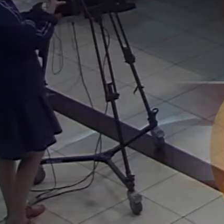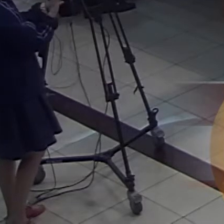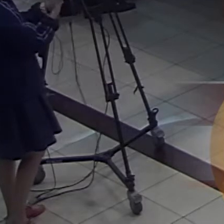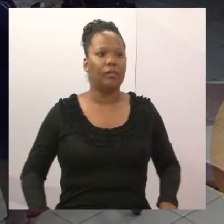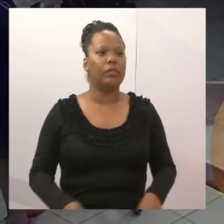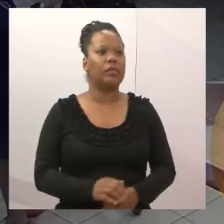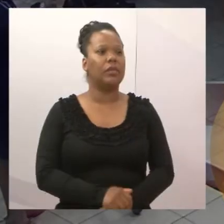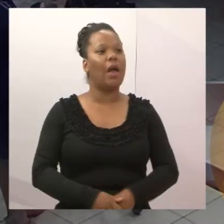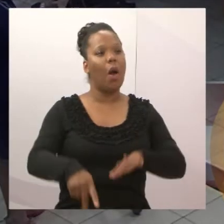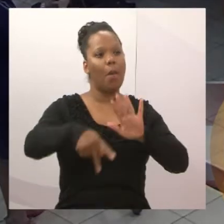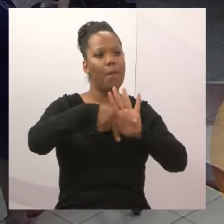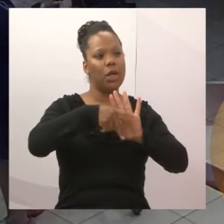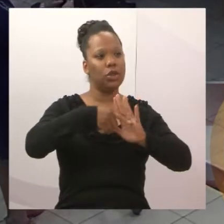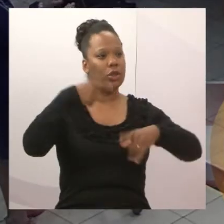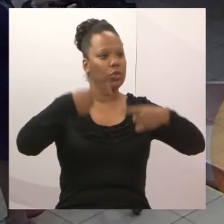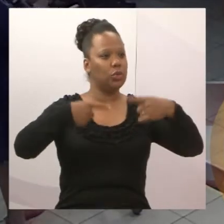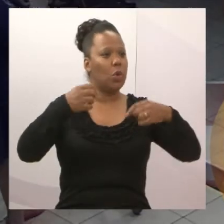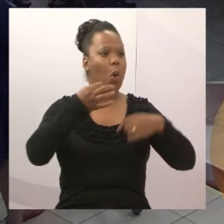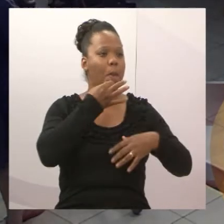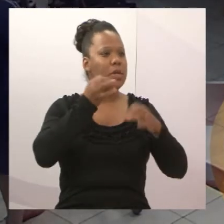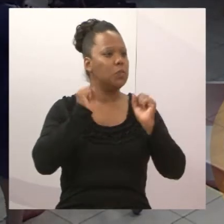O projeto continua em discussão.